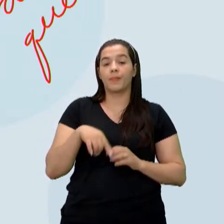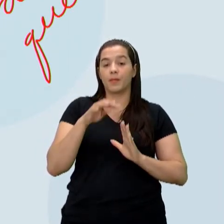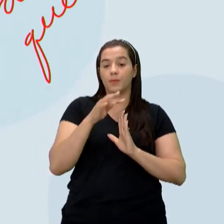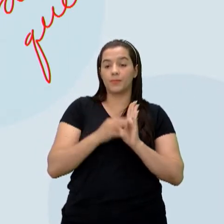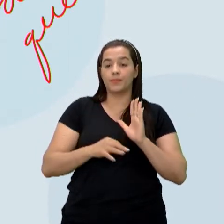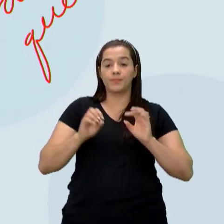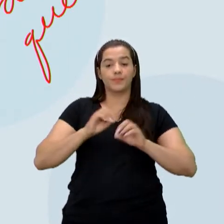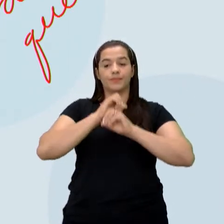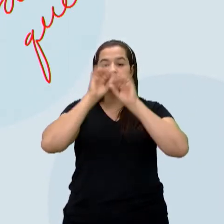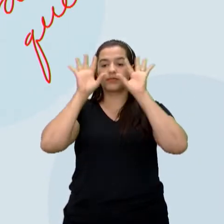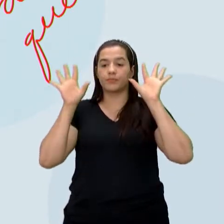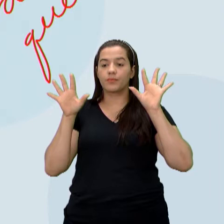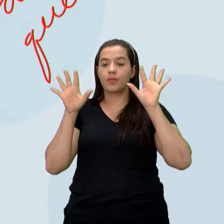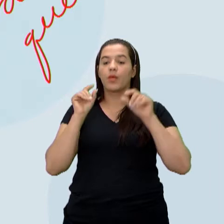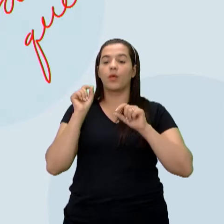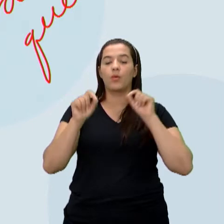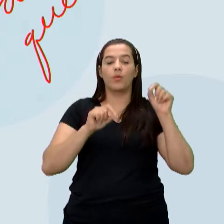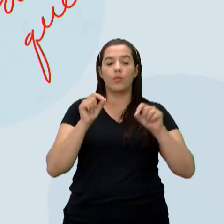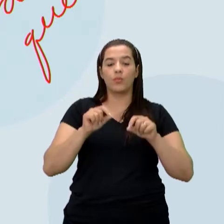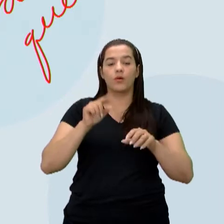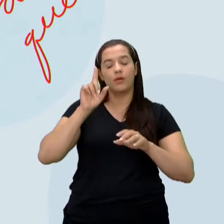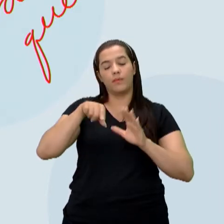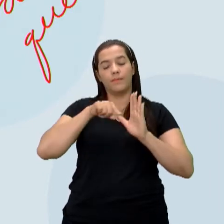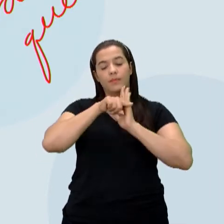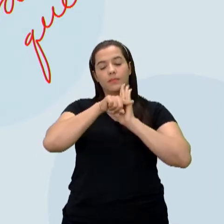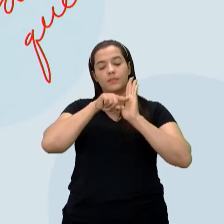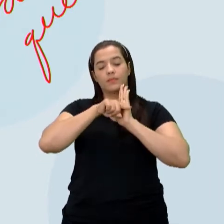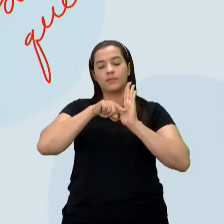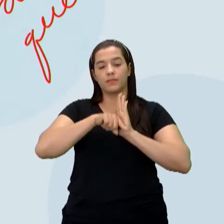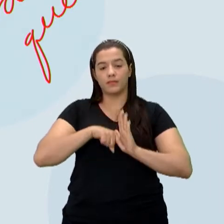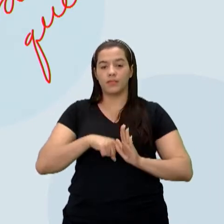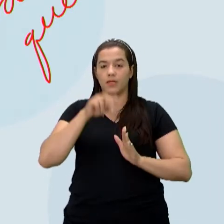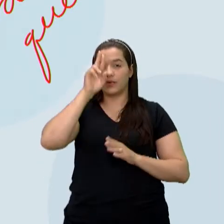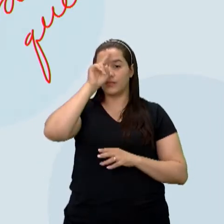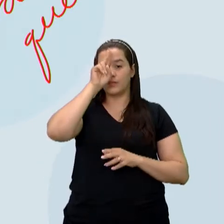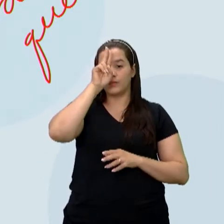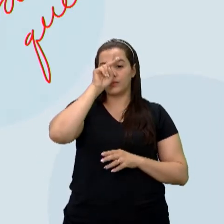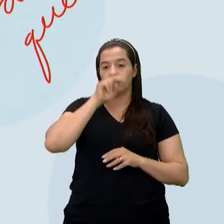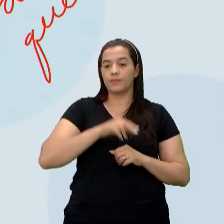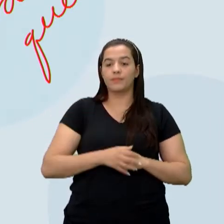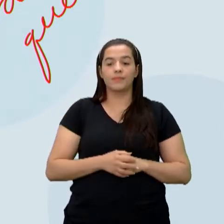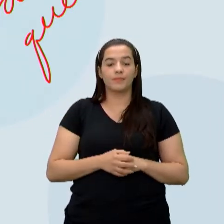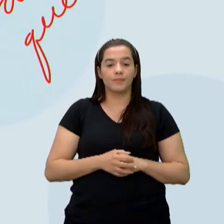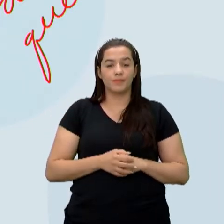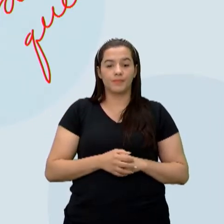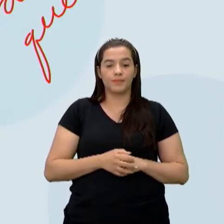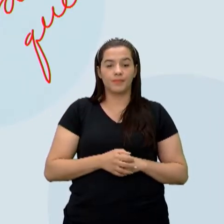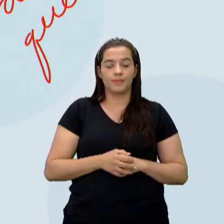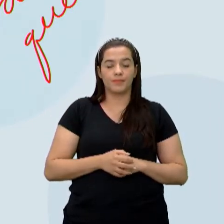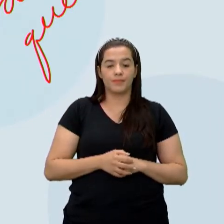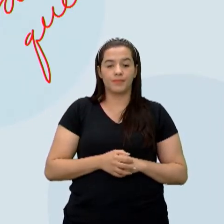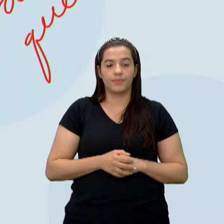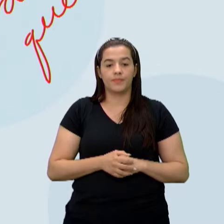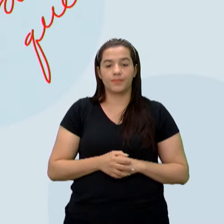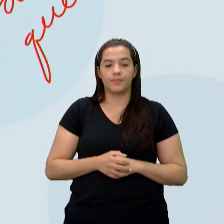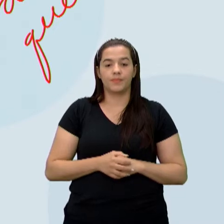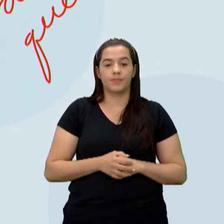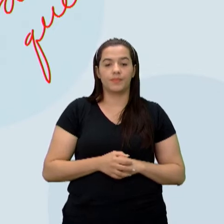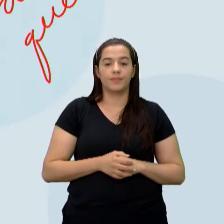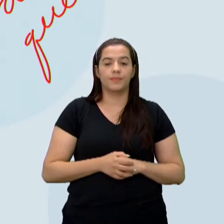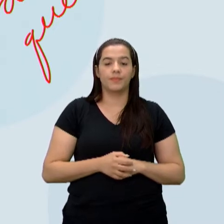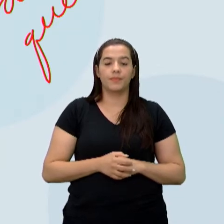está explícito, pesquisar insetos. Pode colocar a resposta para